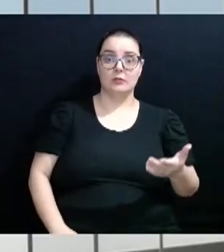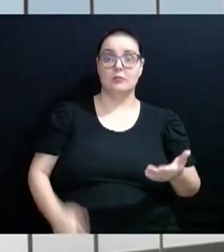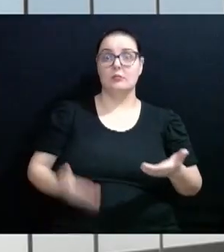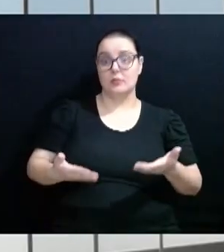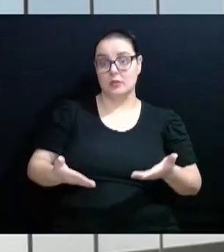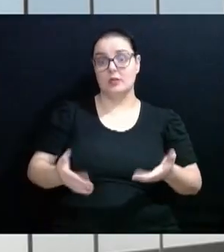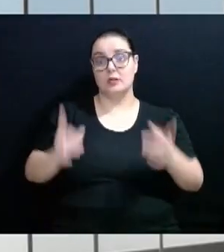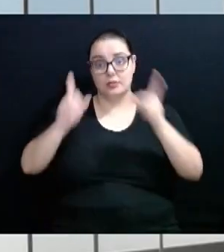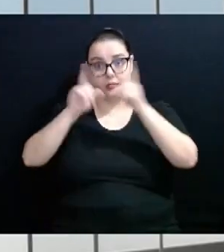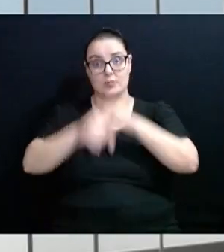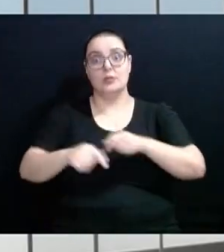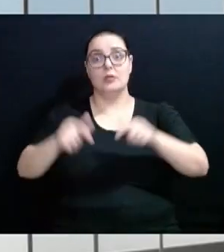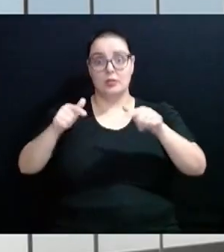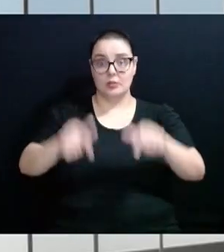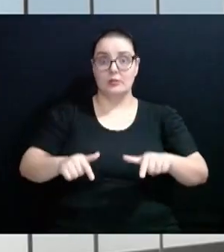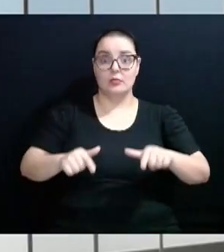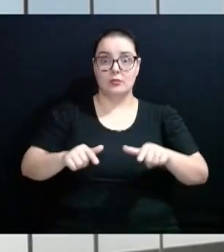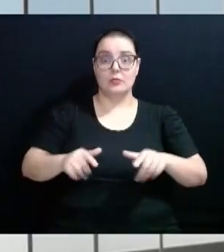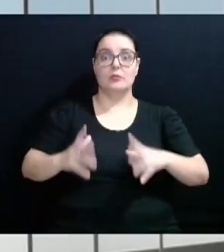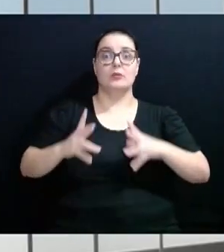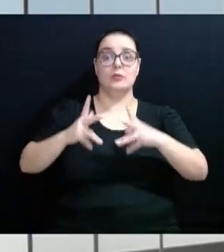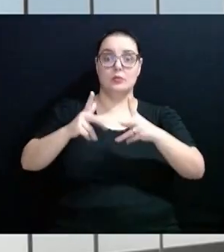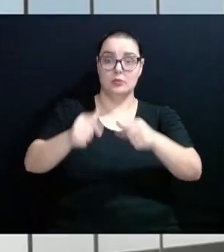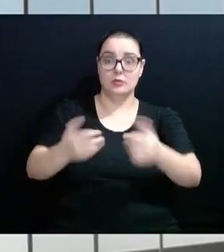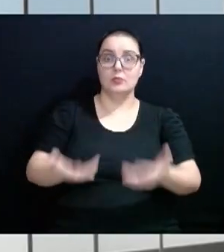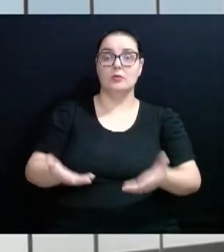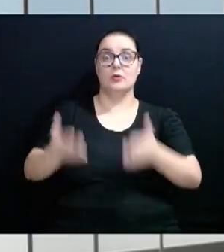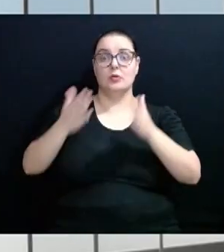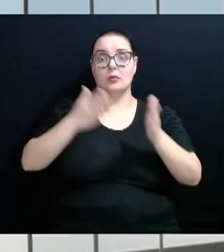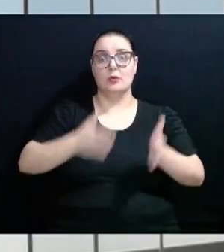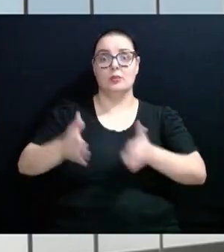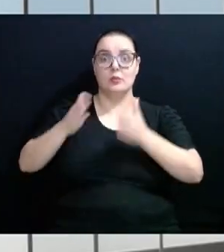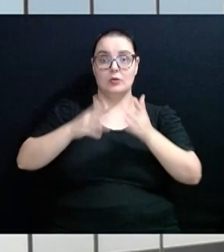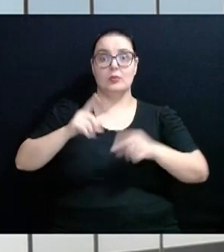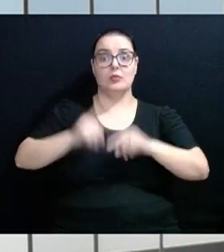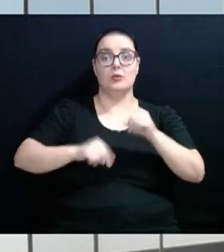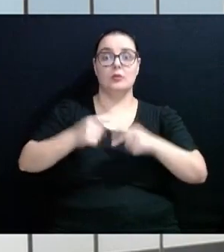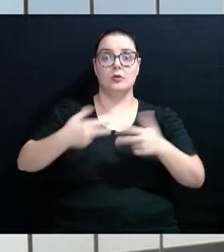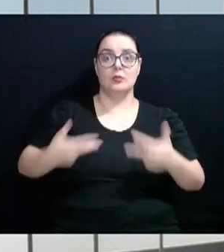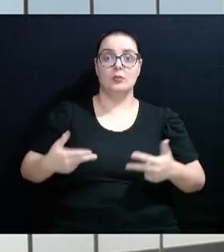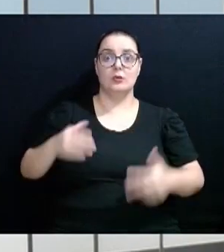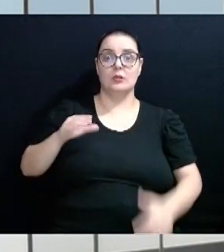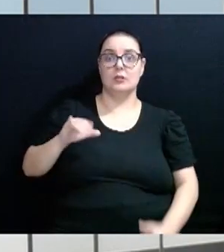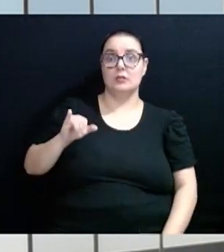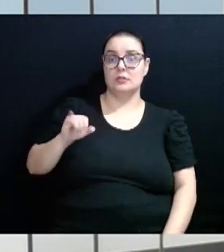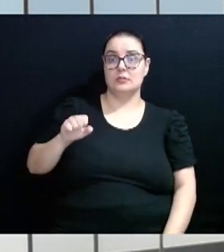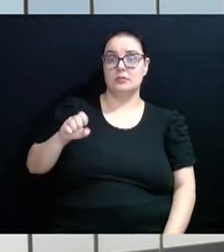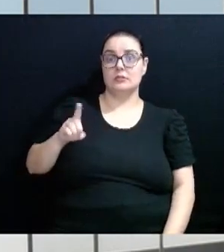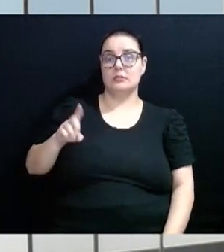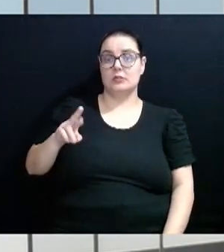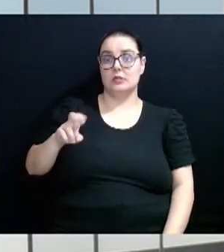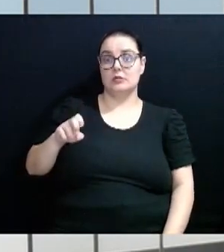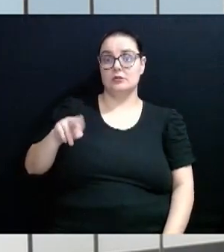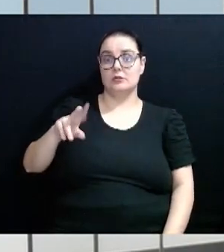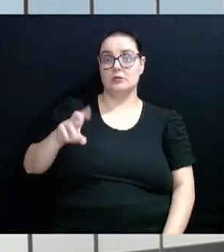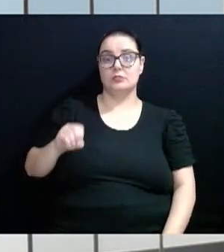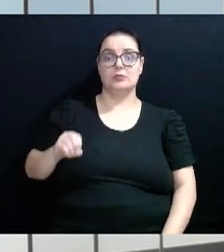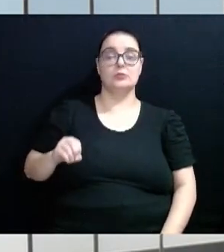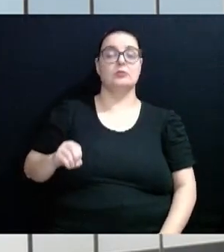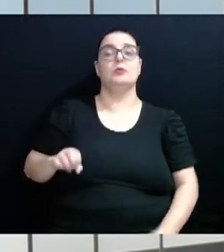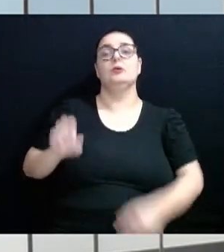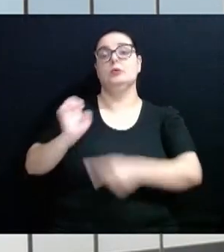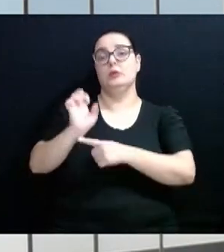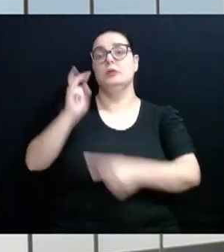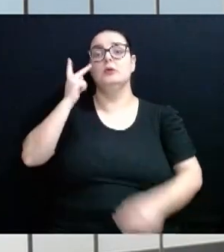se concentra toda a produção de produtos siderúrgicos, principalmente. O estado de São Paulo é muito